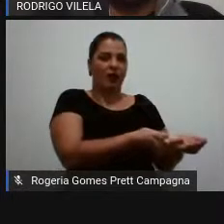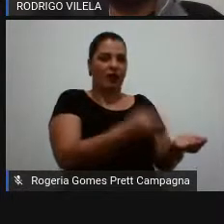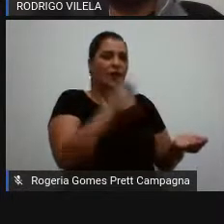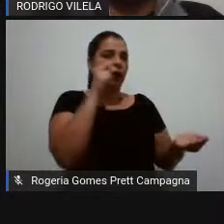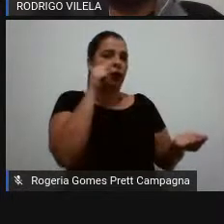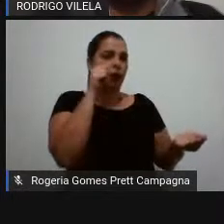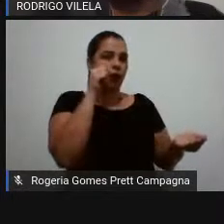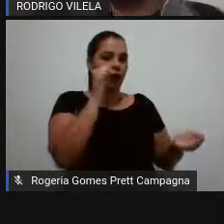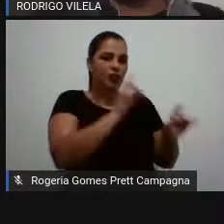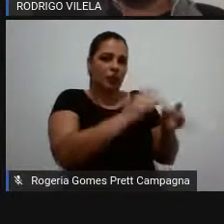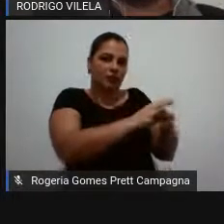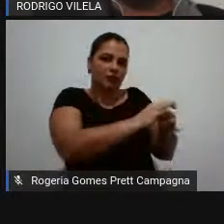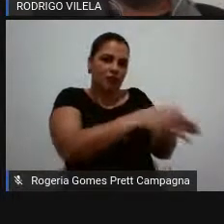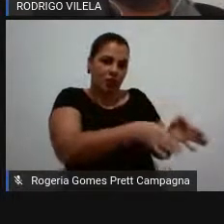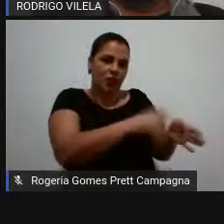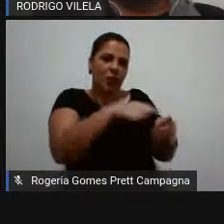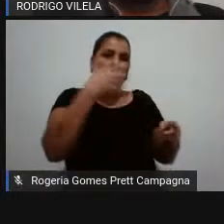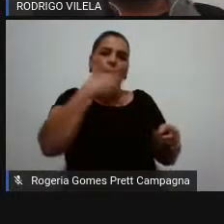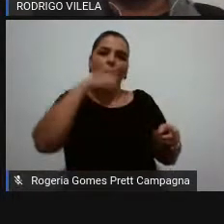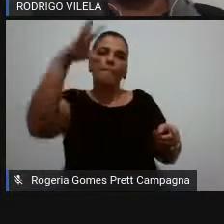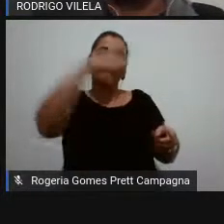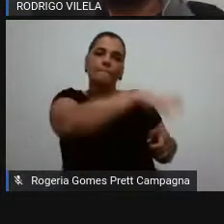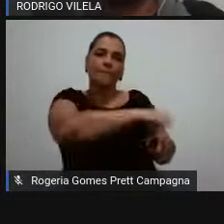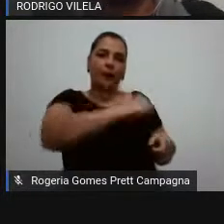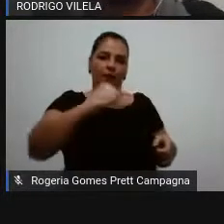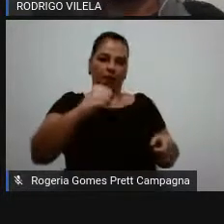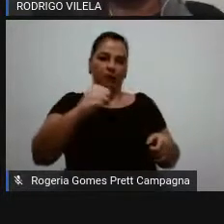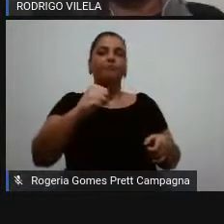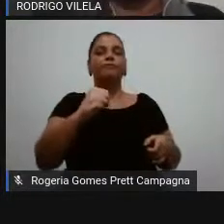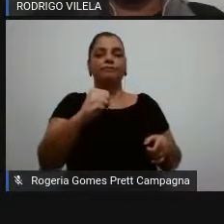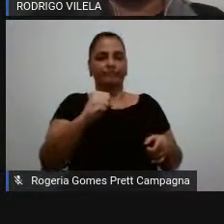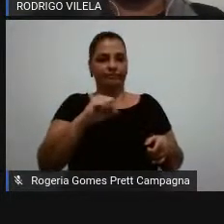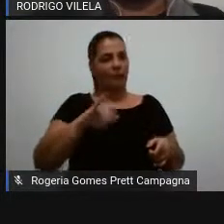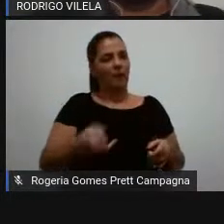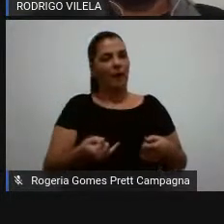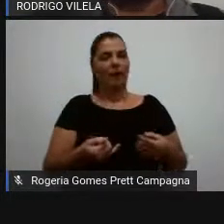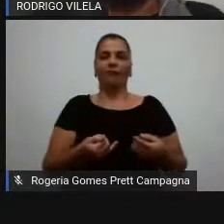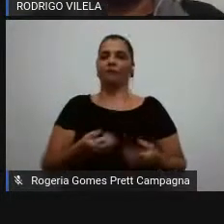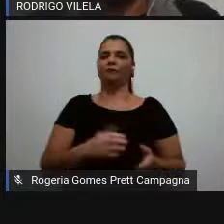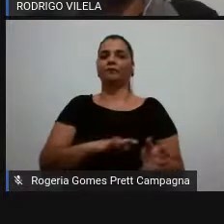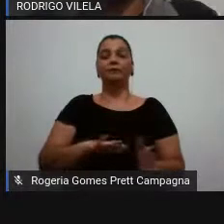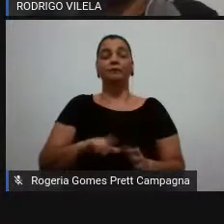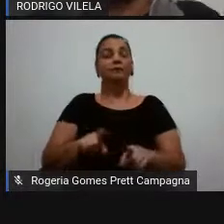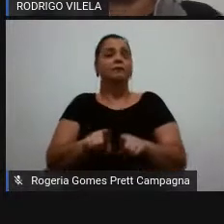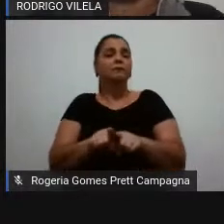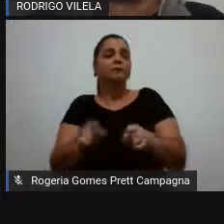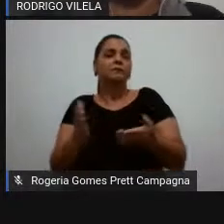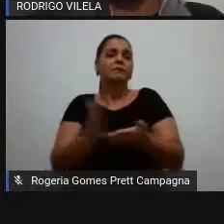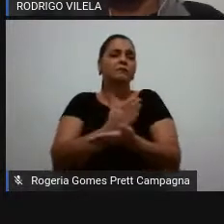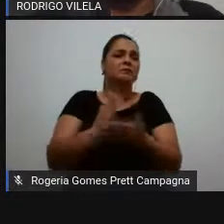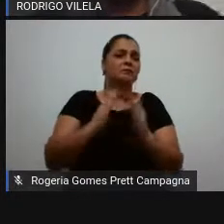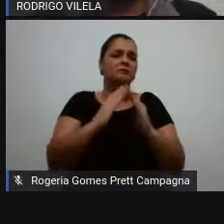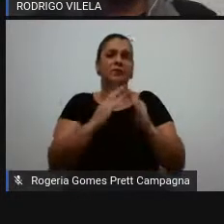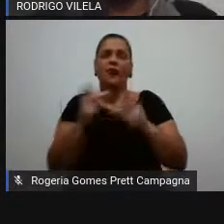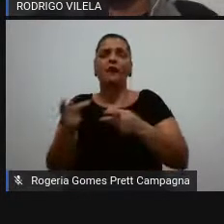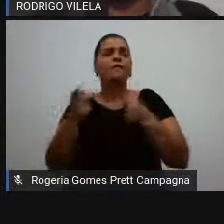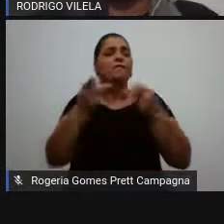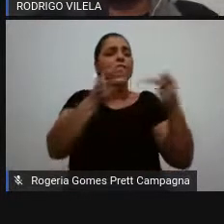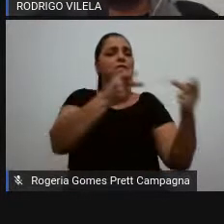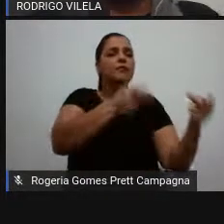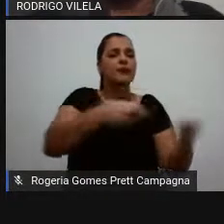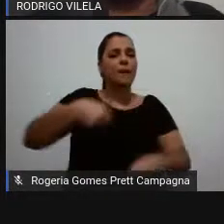ter acesso. E ainda temos casos mais complexos, que eu fiz visita, aproveitando a entrega da cesta básica, para compreender